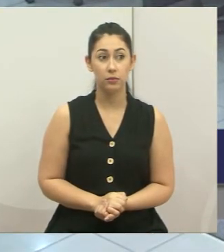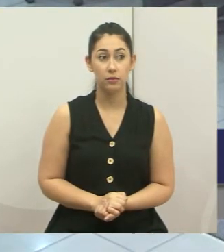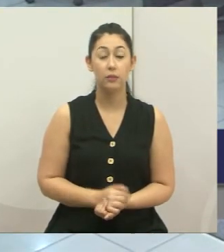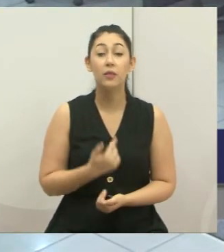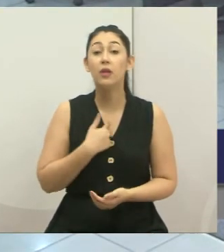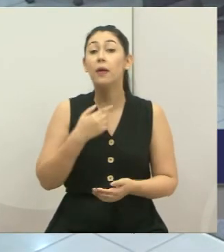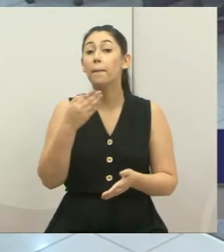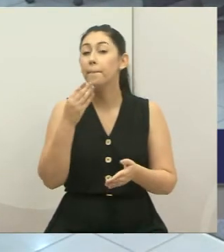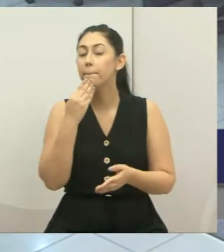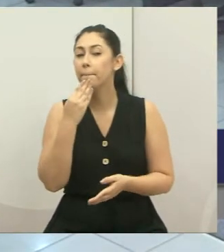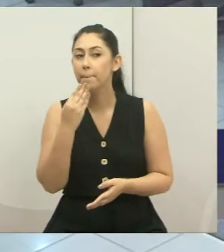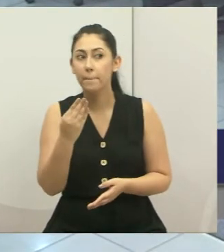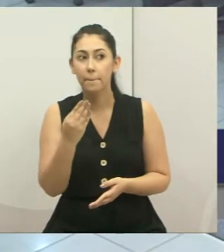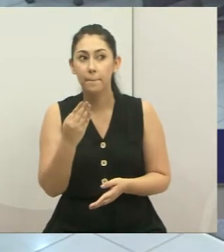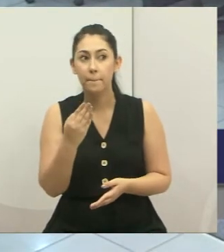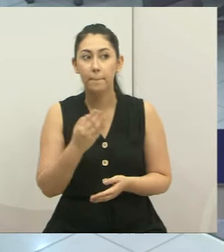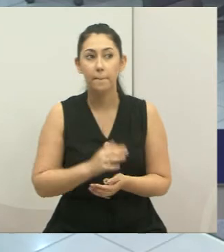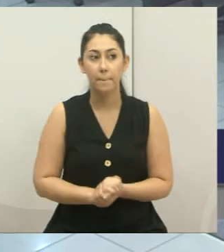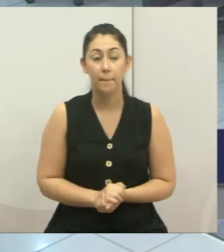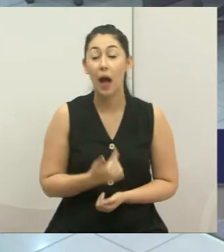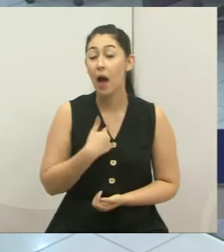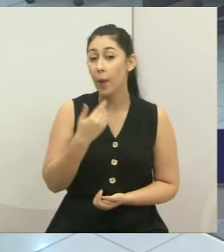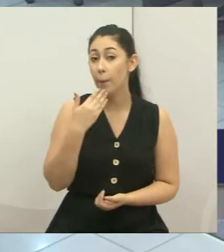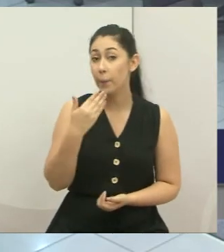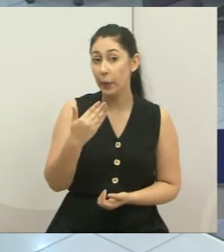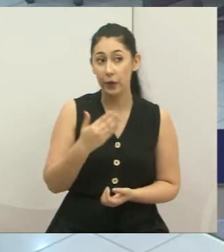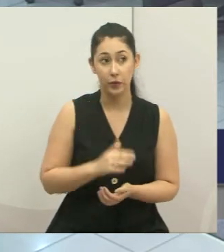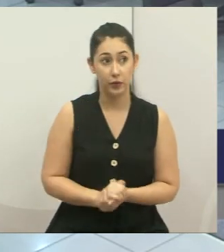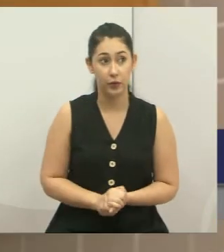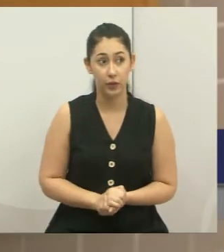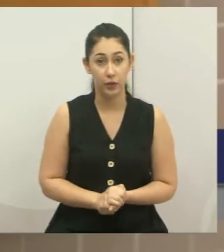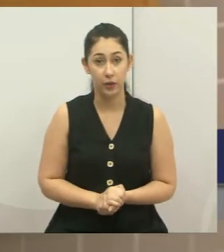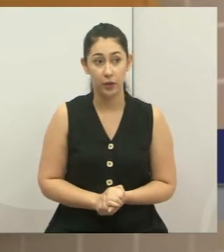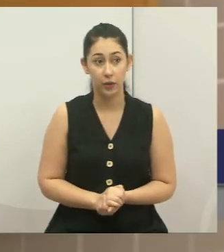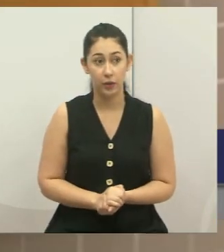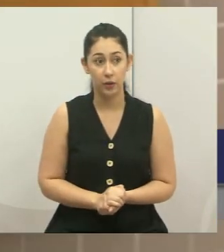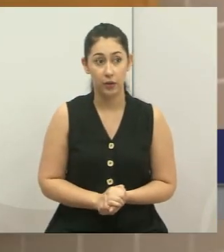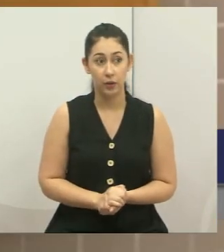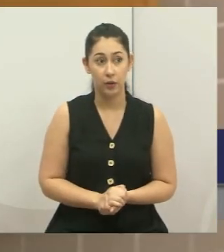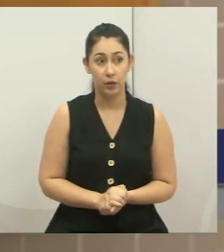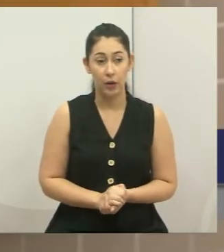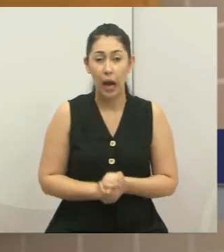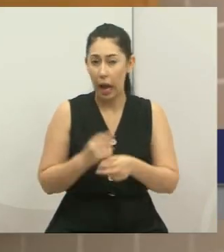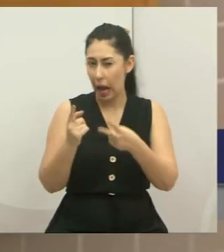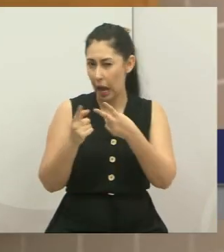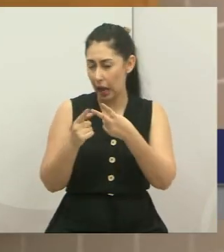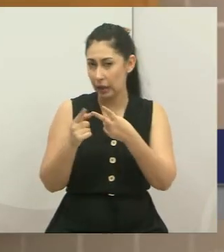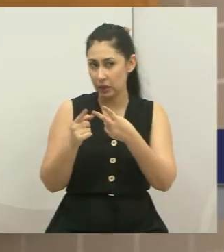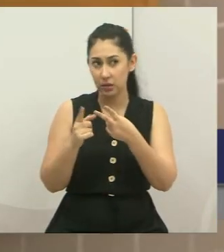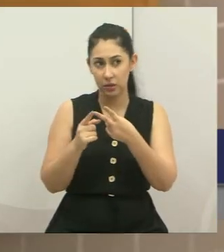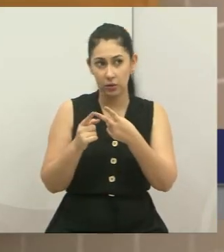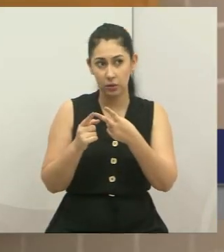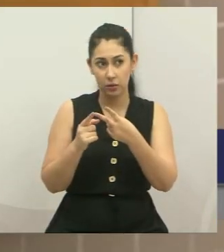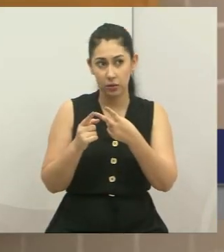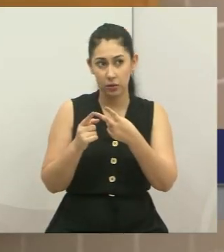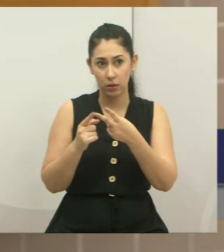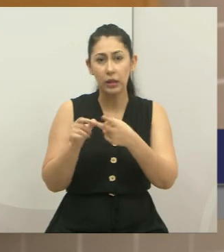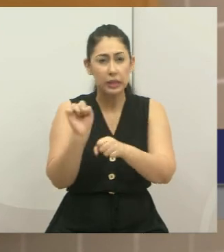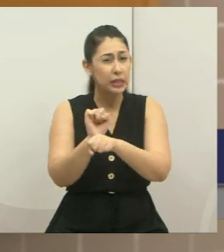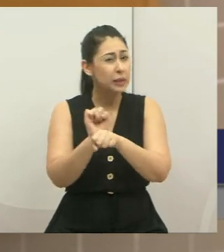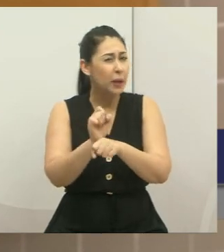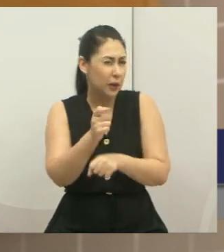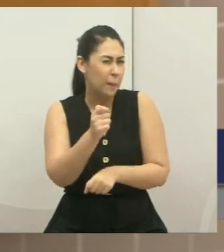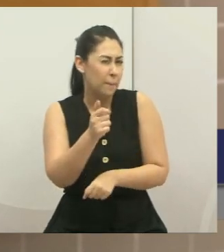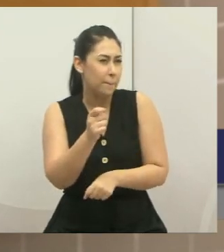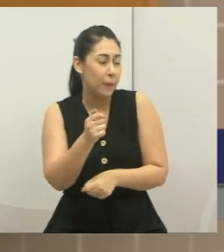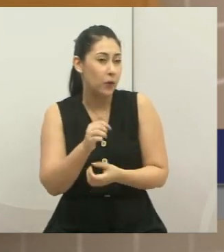seguinte, alô? Eu ia pedir para que o senhor deixasse a segunda manifestação para daqui a pouco, é porque